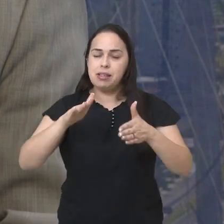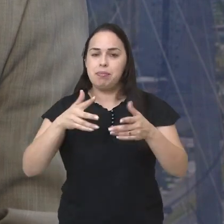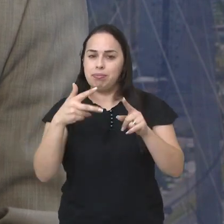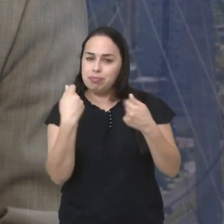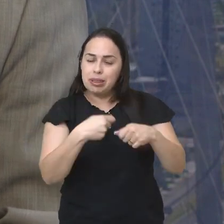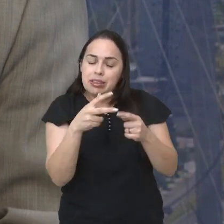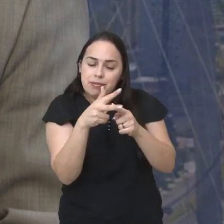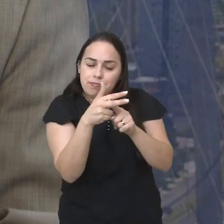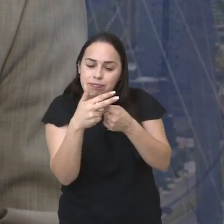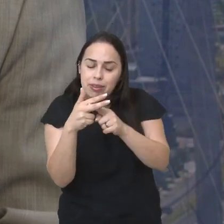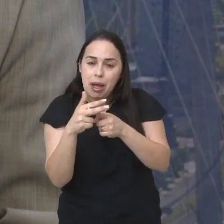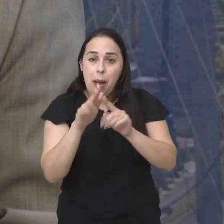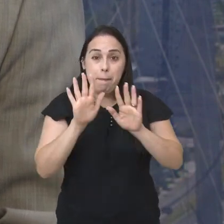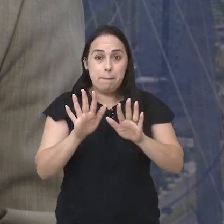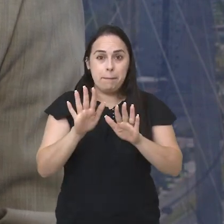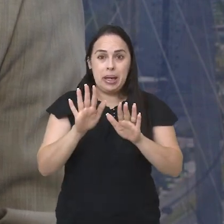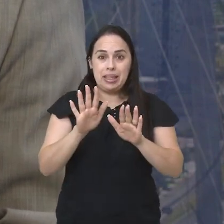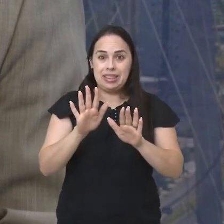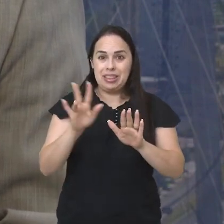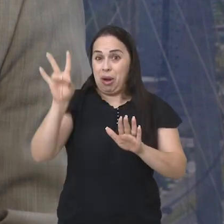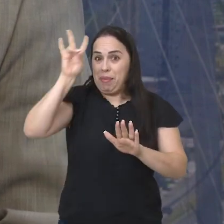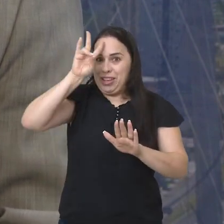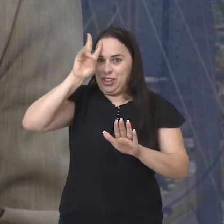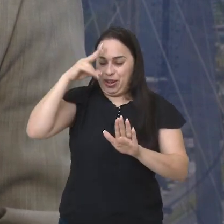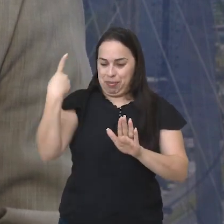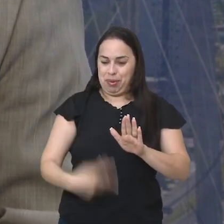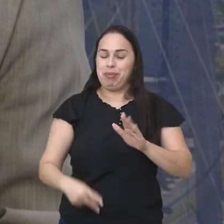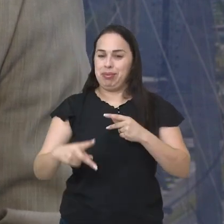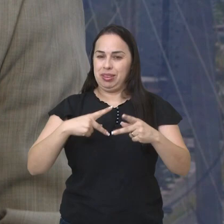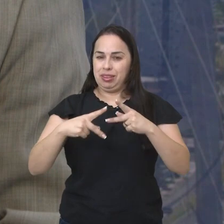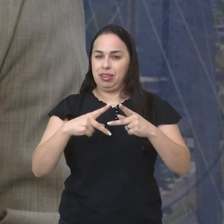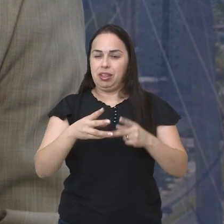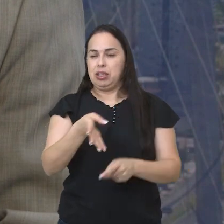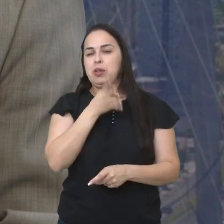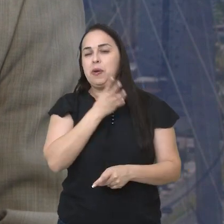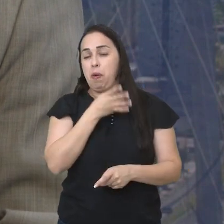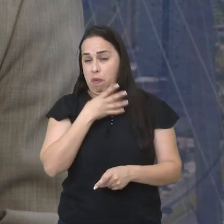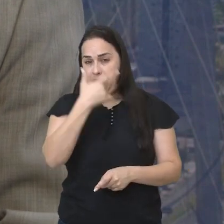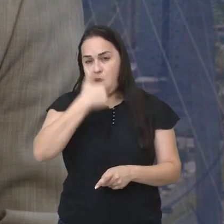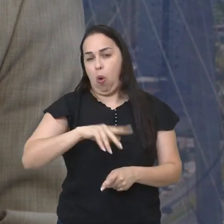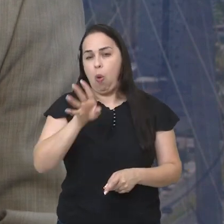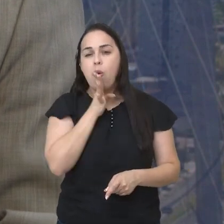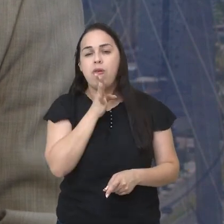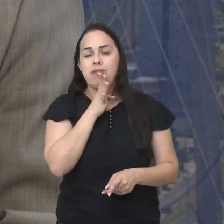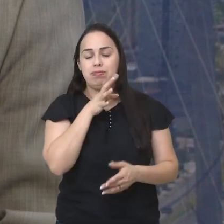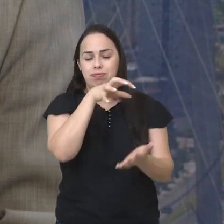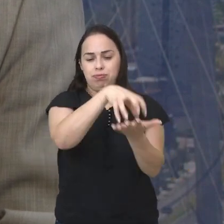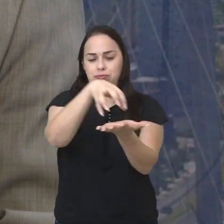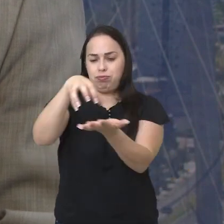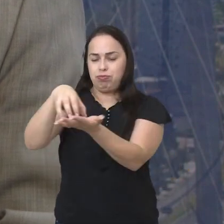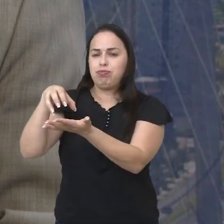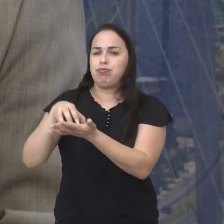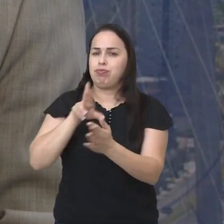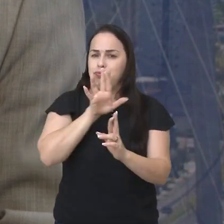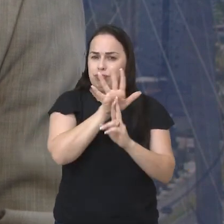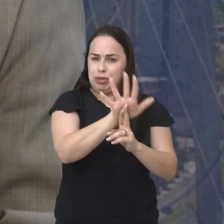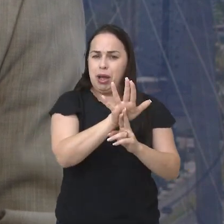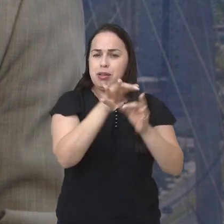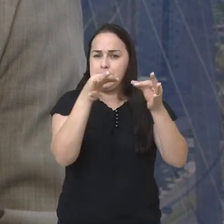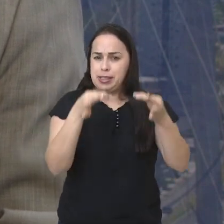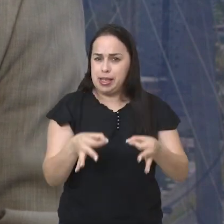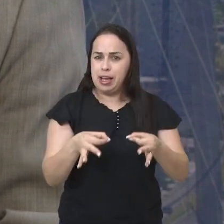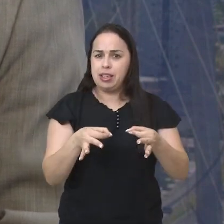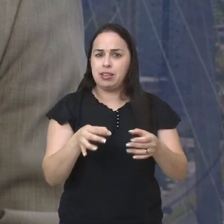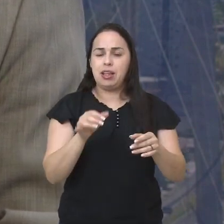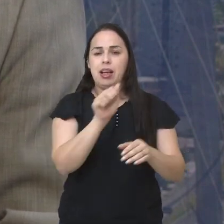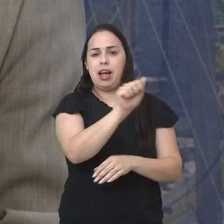reparada, mas historicamente em São José, o que eu conheço é de que as entidades estão muito bem representadas e tantas